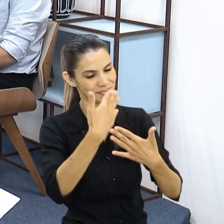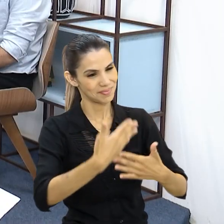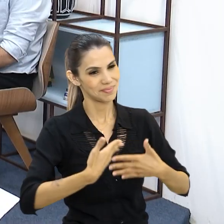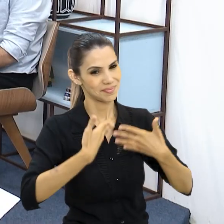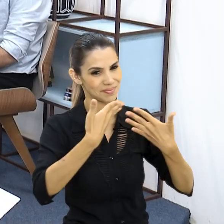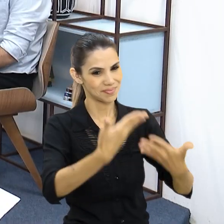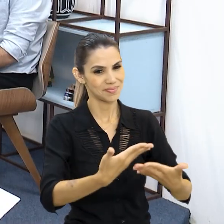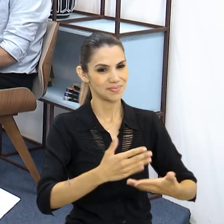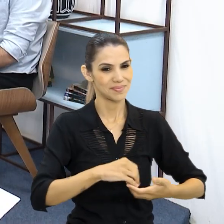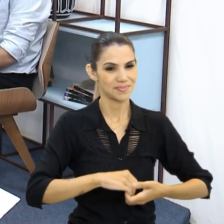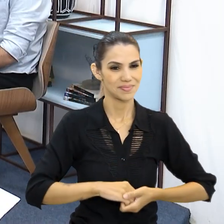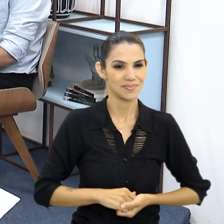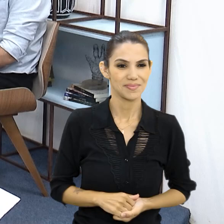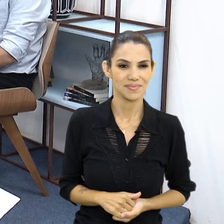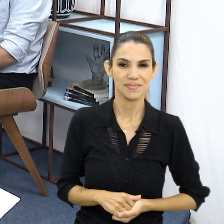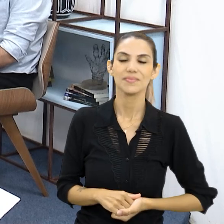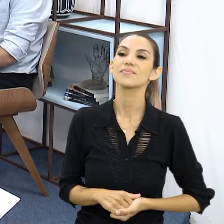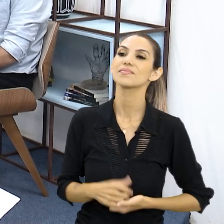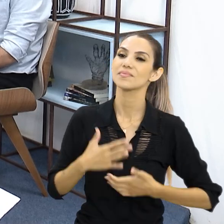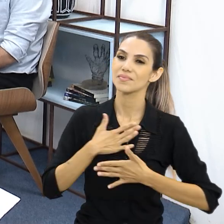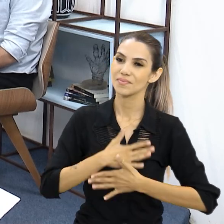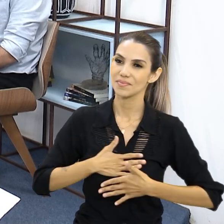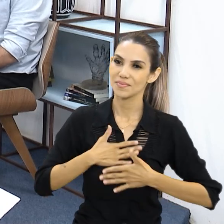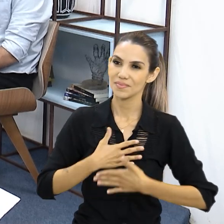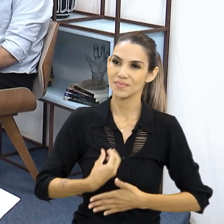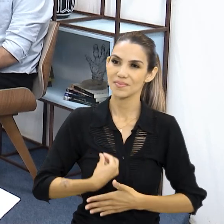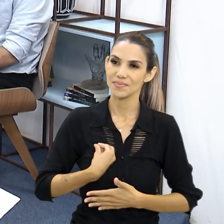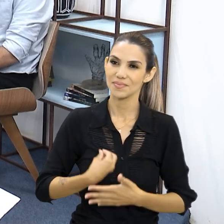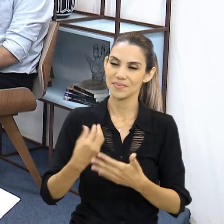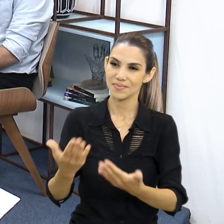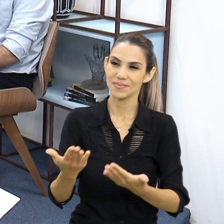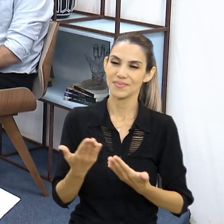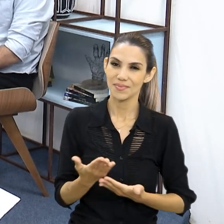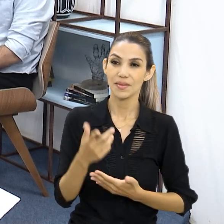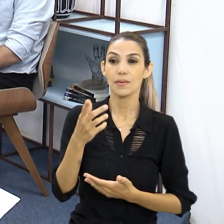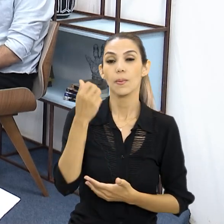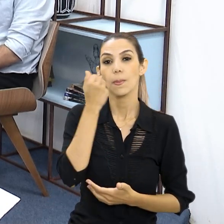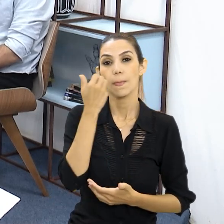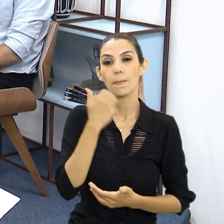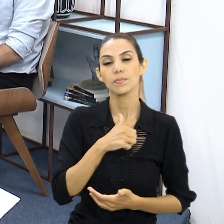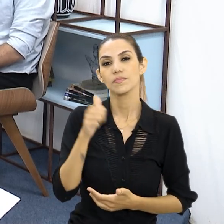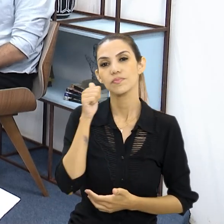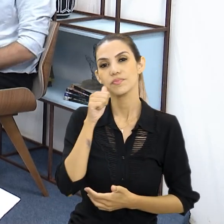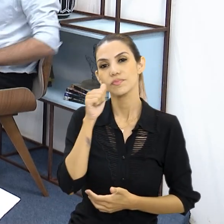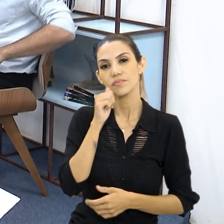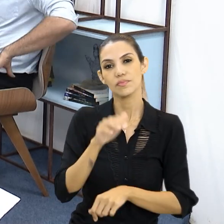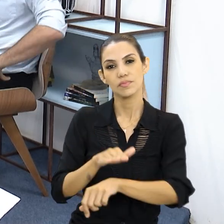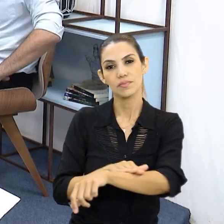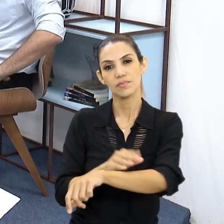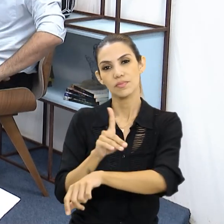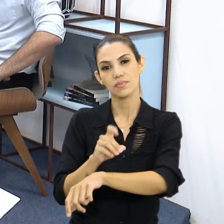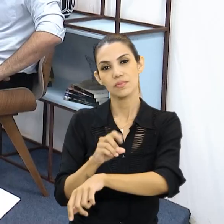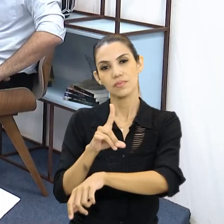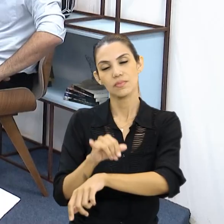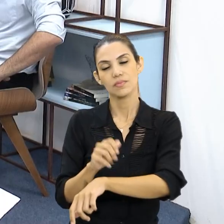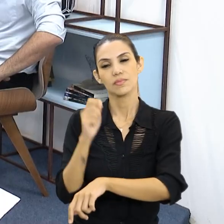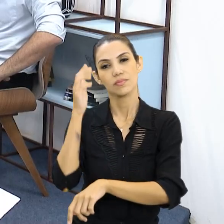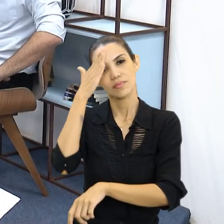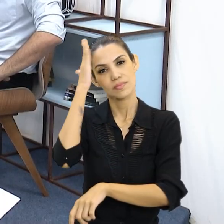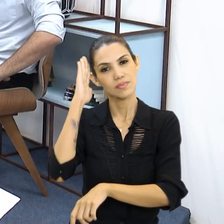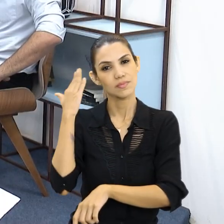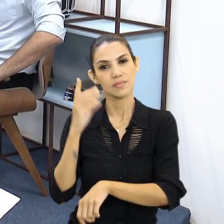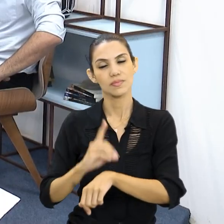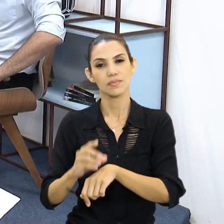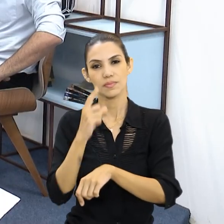Obrigada por estar aqui com vocês. Prazer todo nosso recebê-la aqui também. E ela se descreve como uma mulher parda, com cabelos lisos e